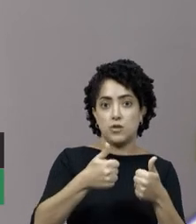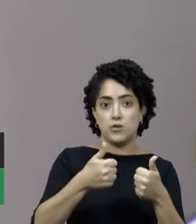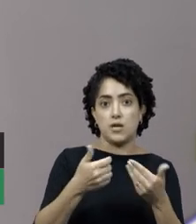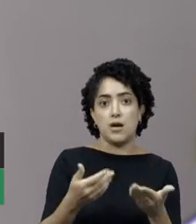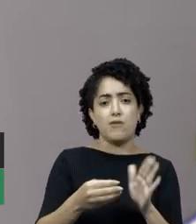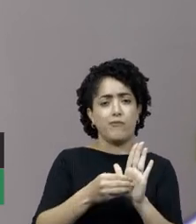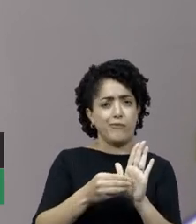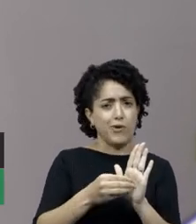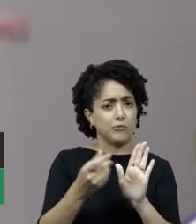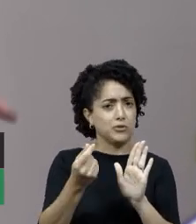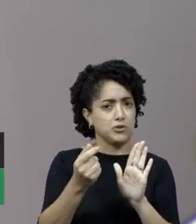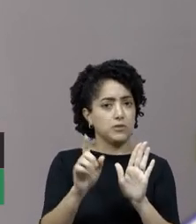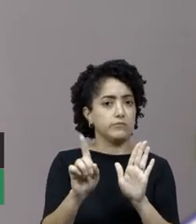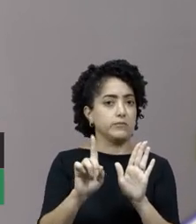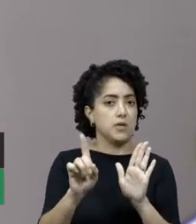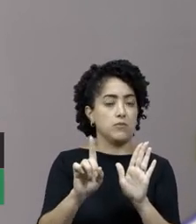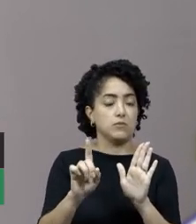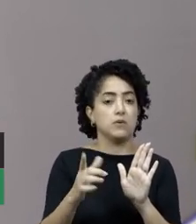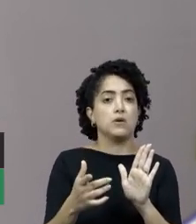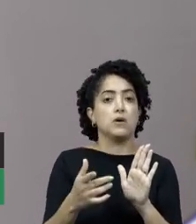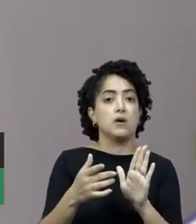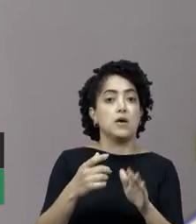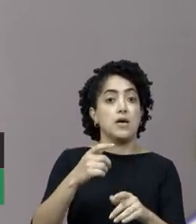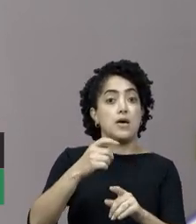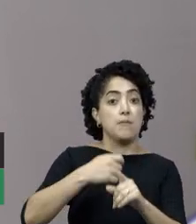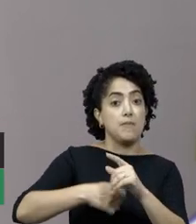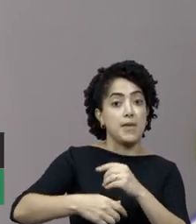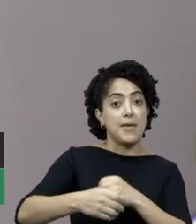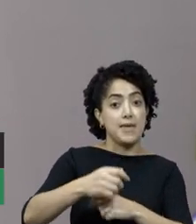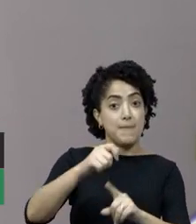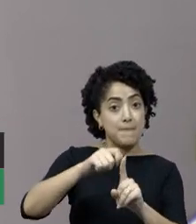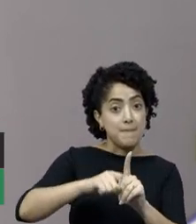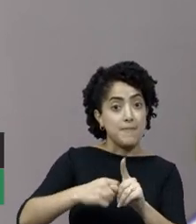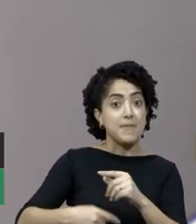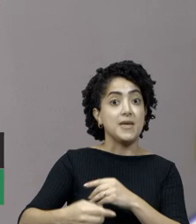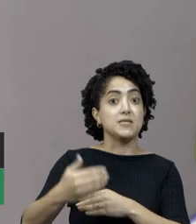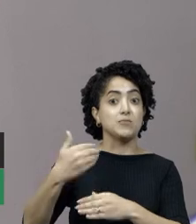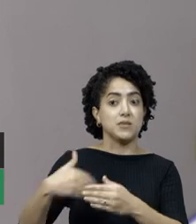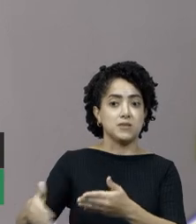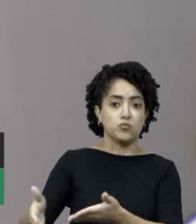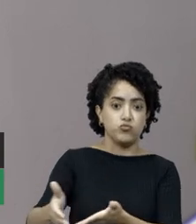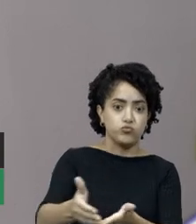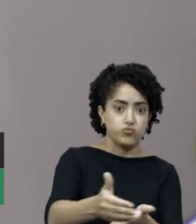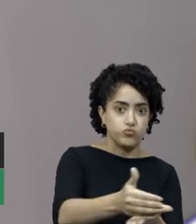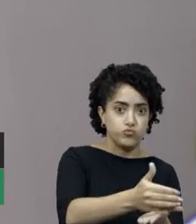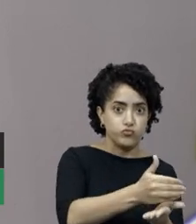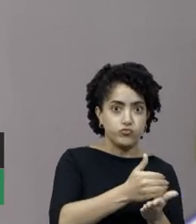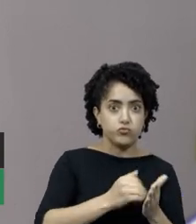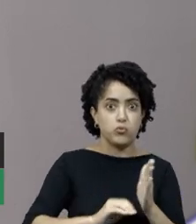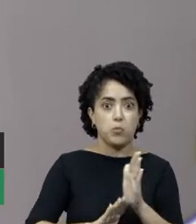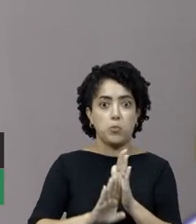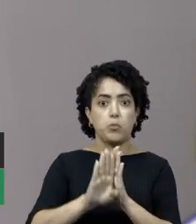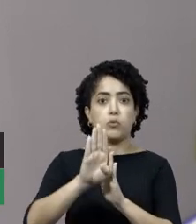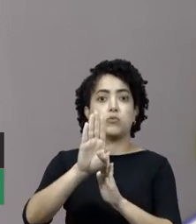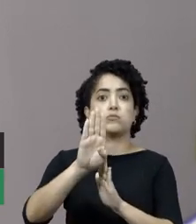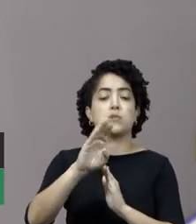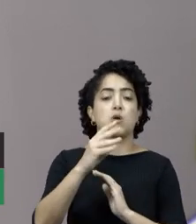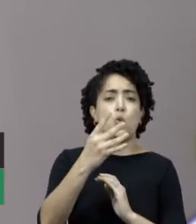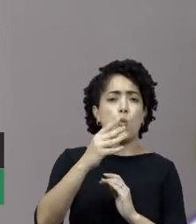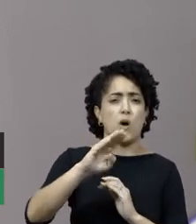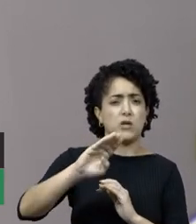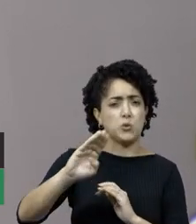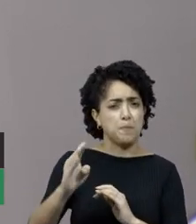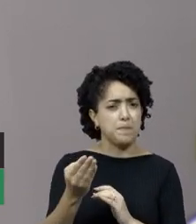de dinheiro. O Estado, mês passado, teve uma arrecadação recorde, parece que coisa de 4 bilhões e